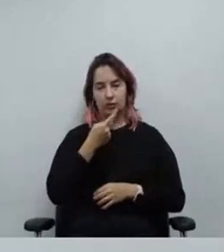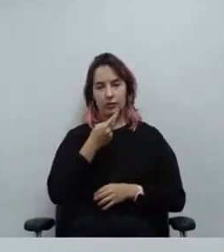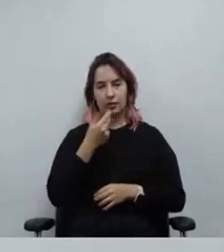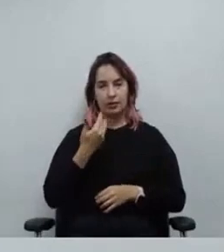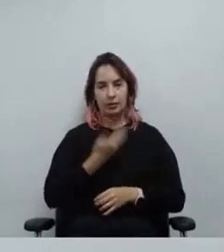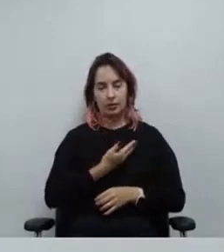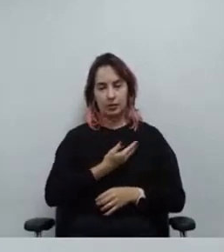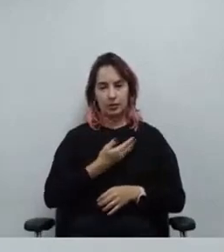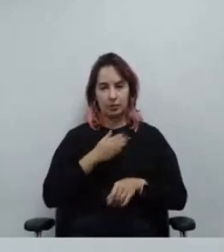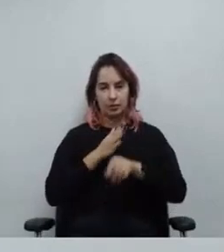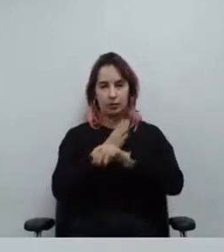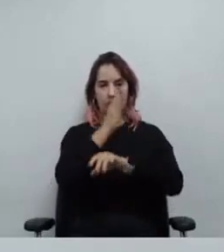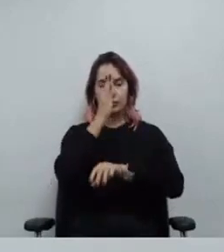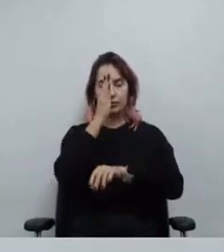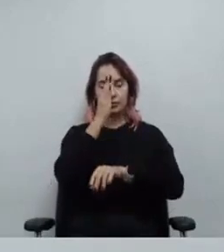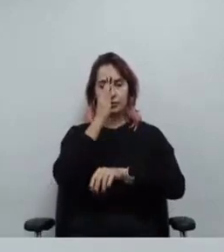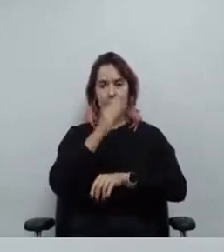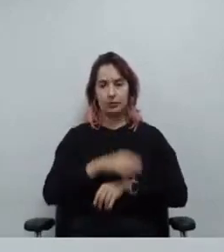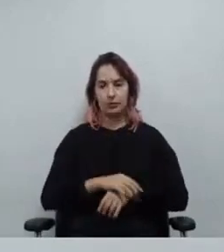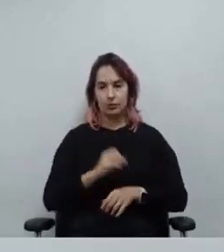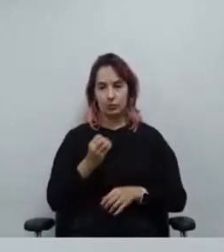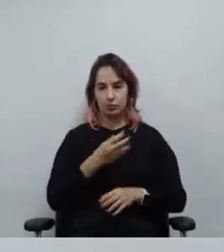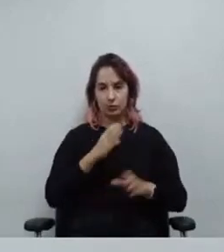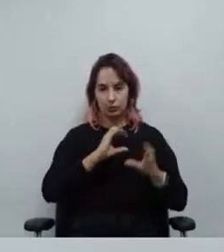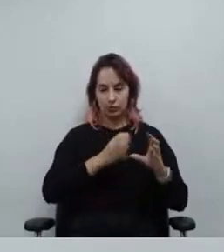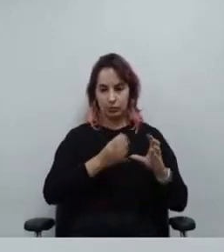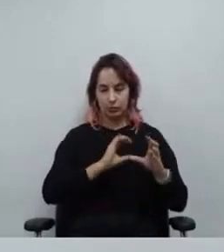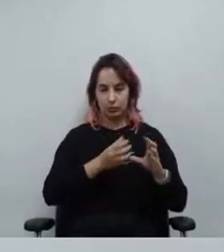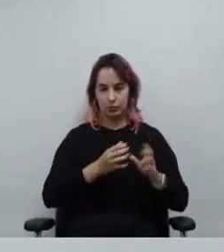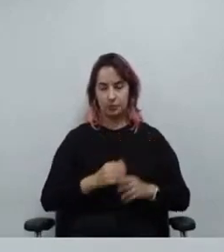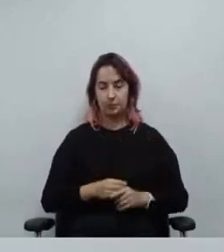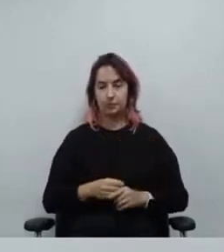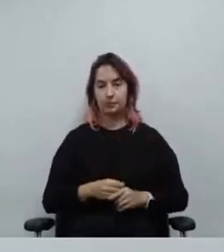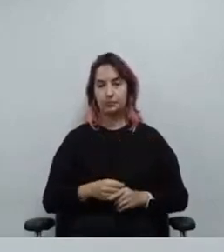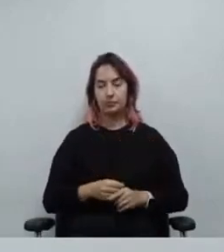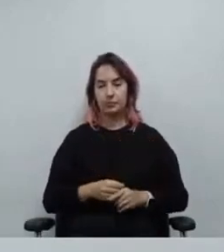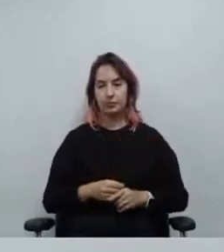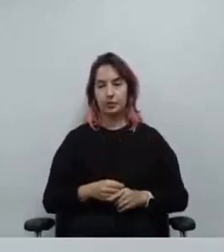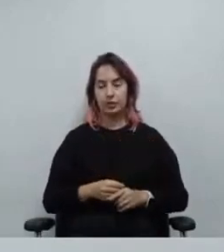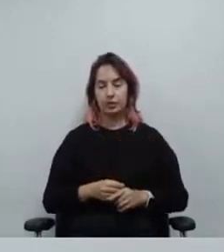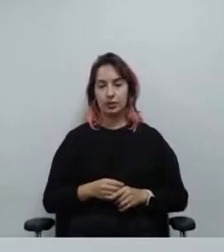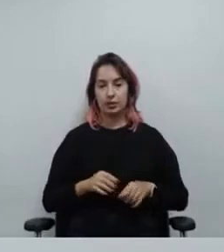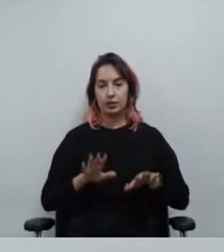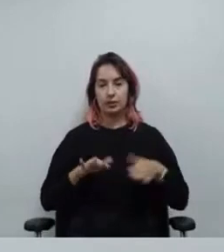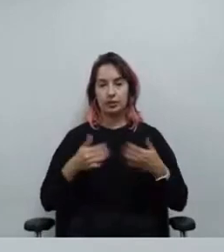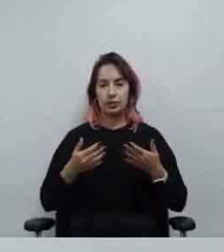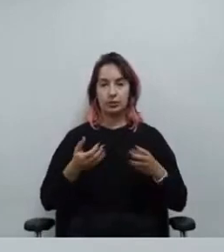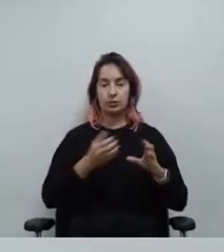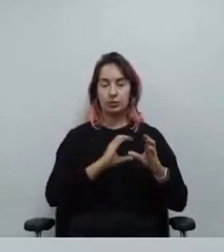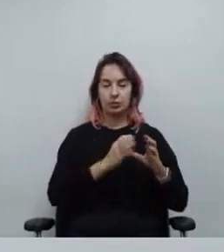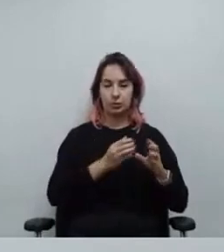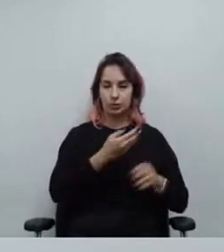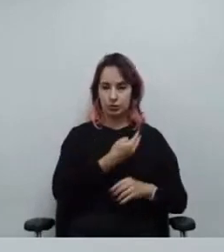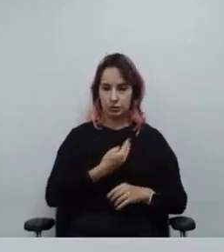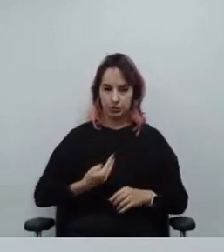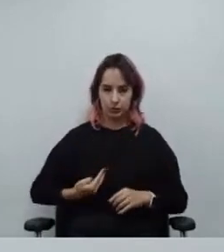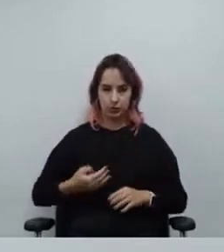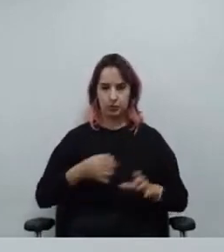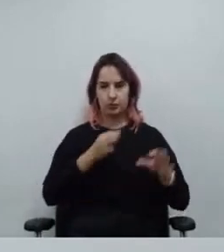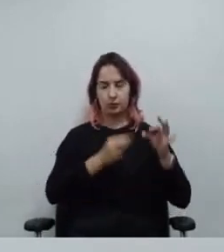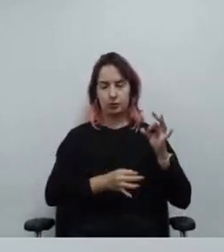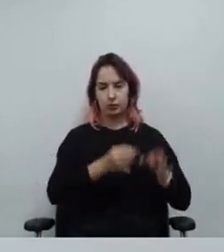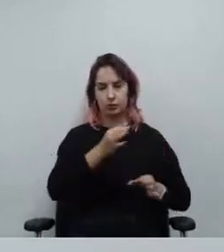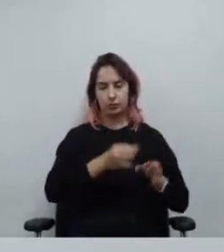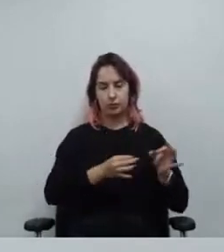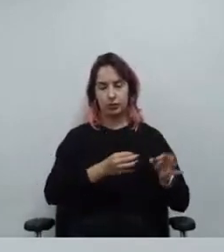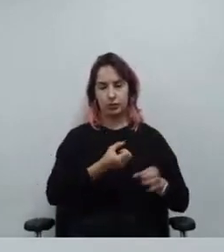colegas aprovados neste 9º concurso. Trata-se, sem exagero, do concurso público da esfera jurídica com